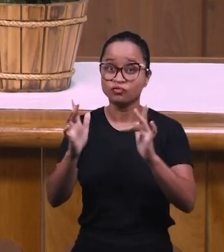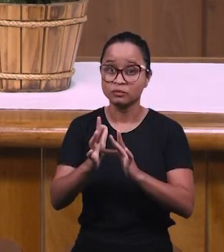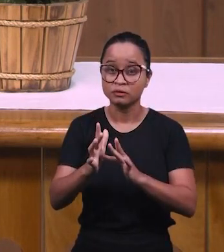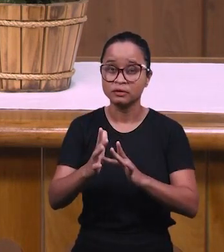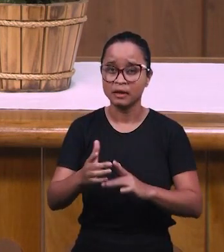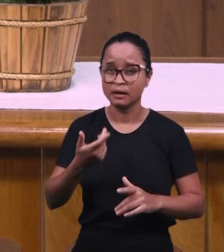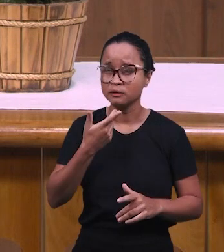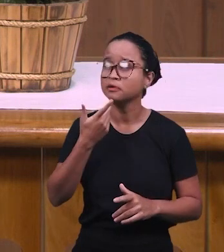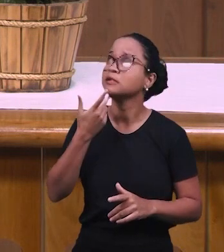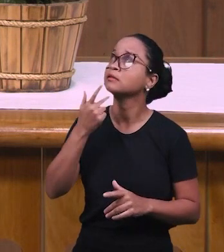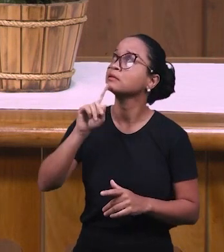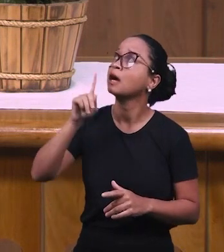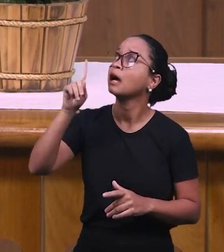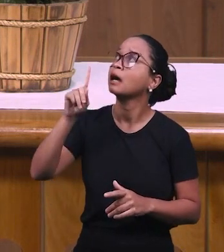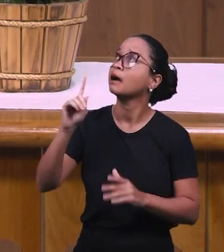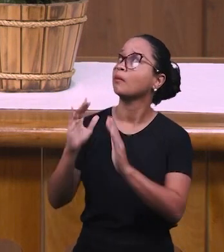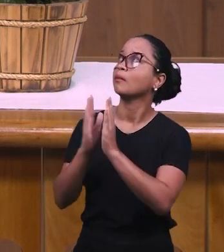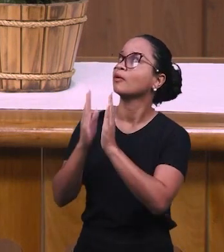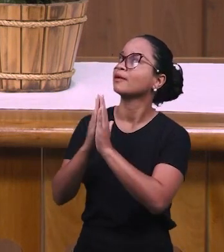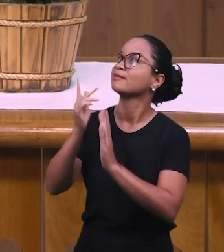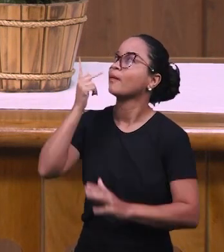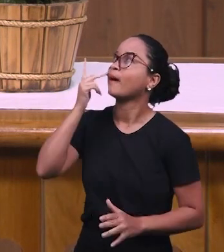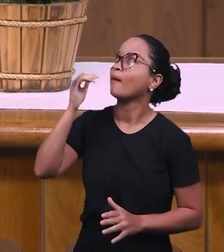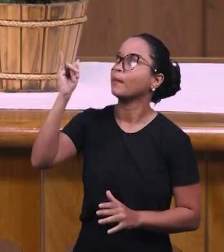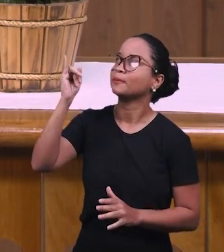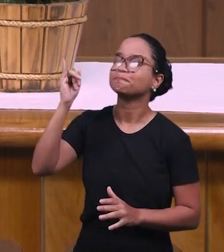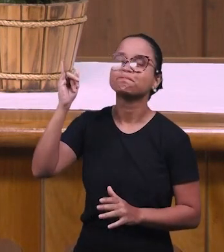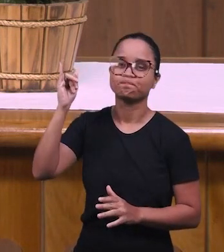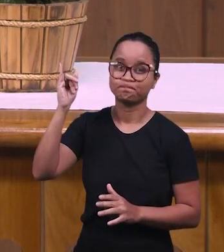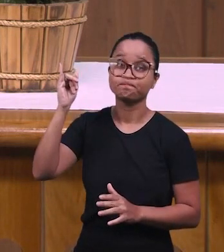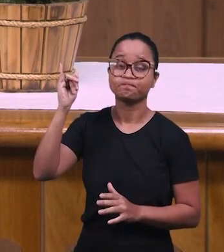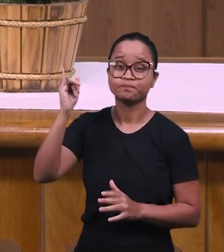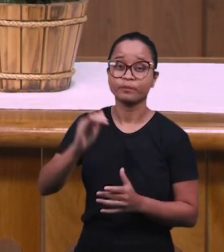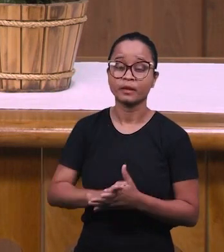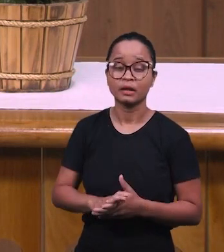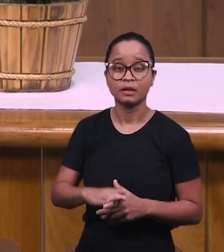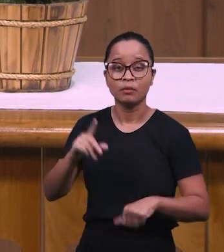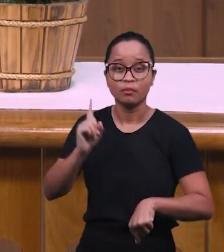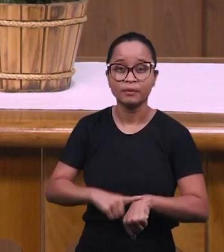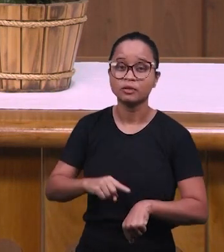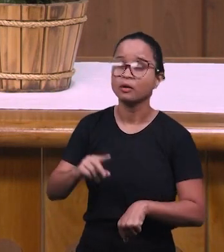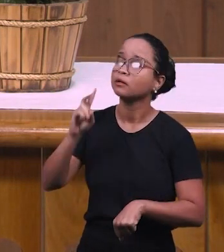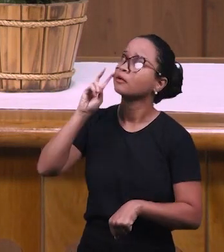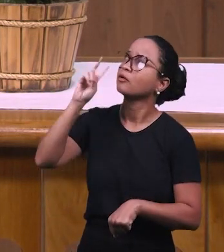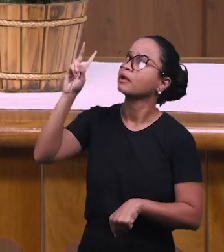para o alto era uma oração, é um pedido ao Pai. E